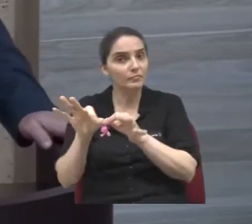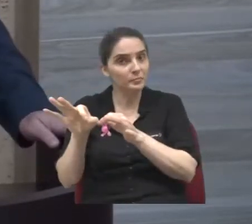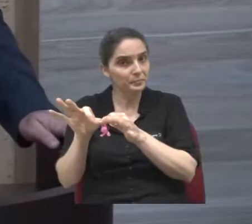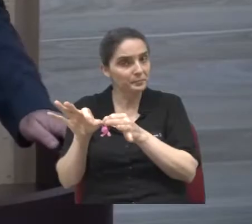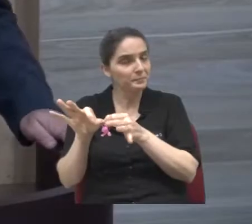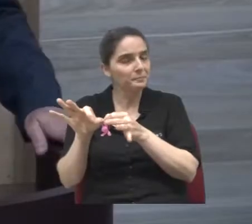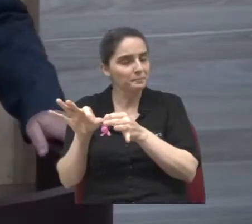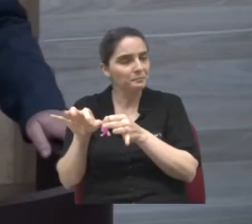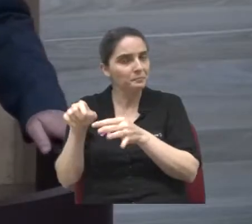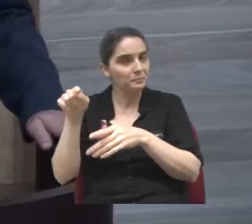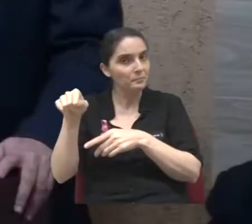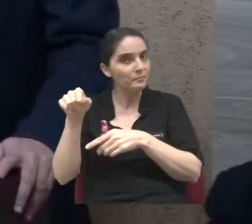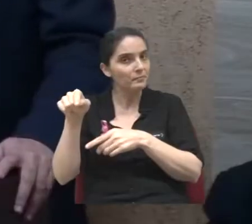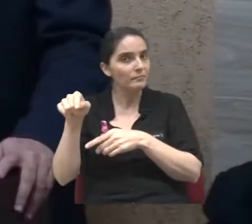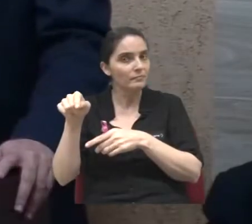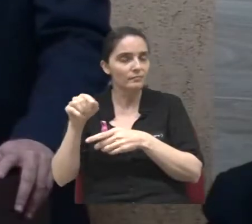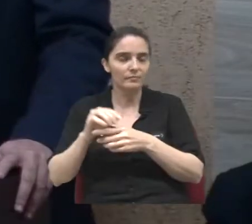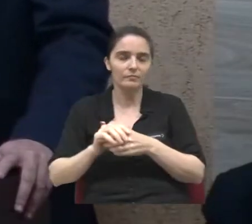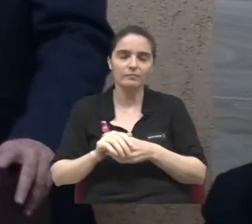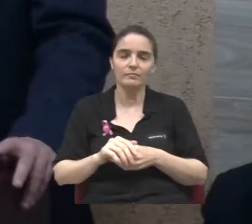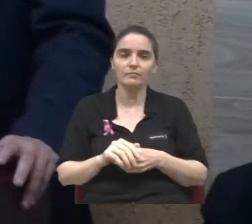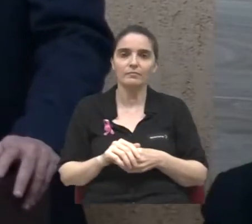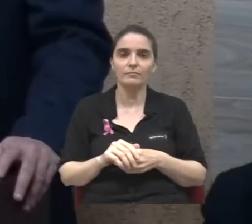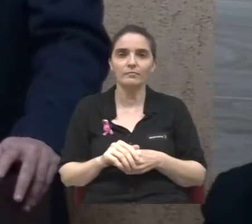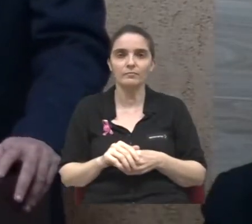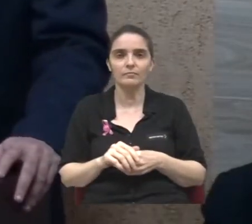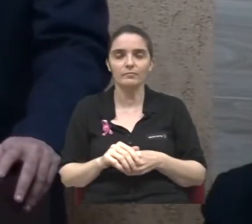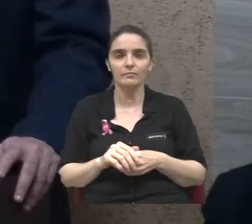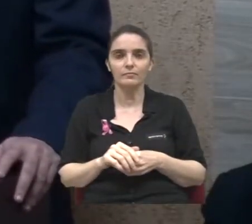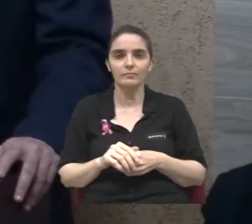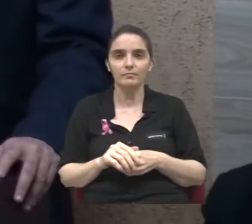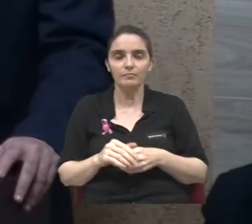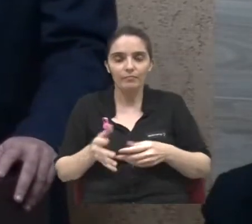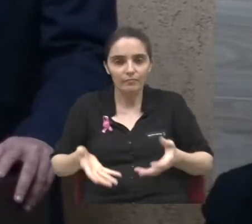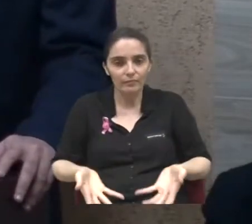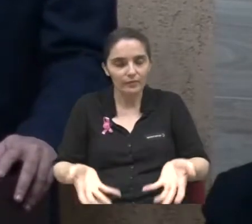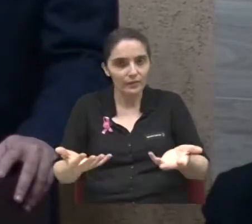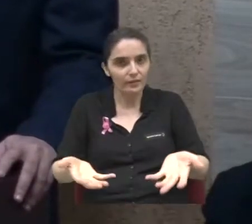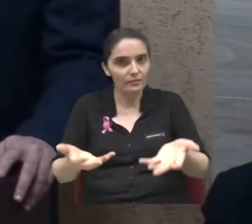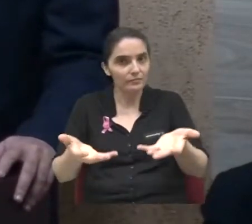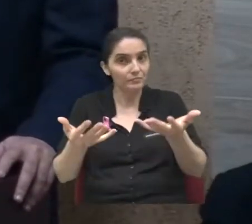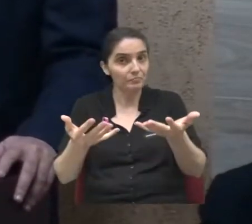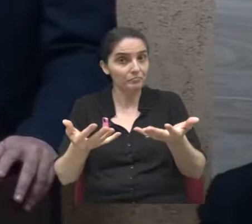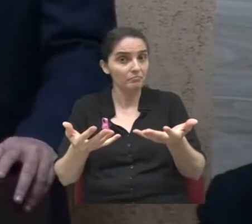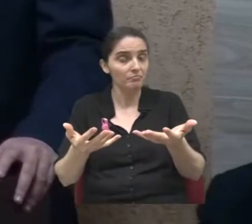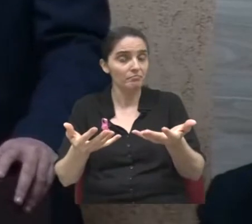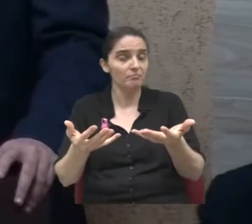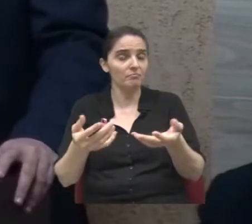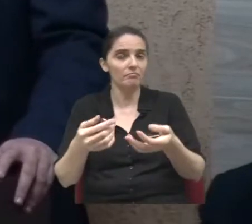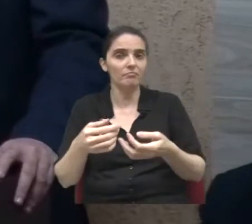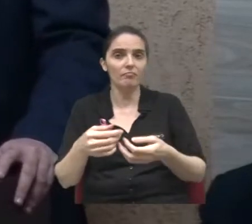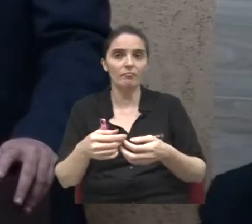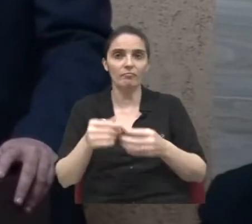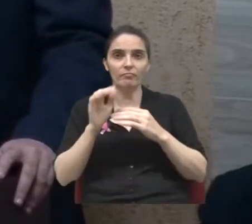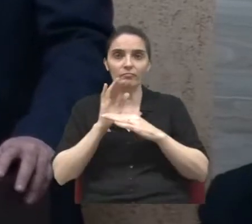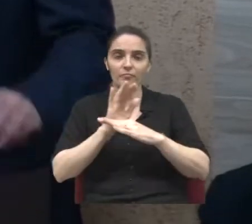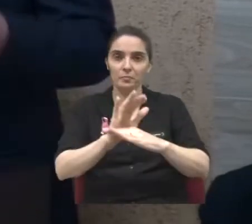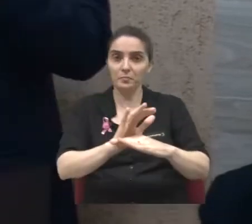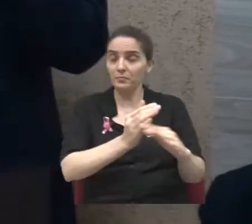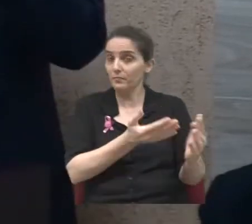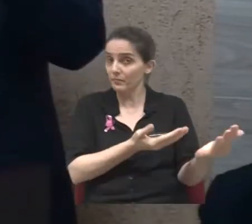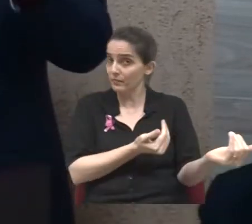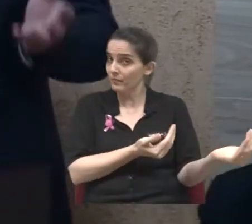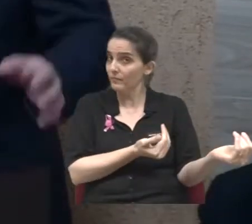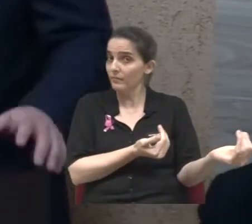desempenhado por aquele colégio, pela contribuição que ele tem tido para com os nossos jovens